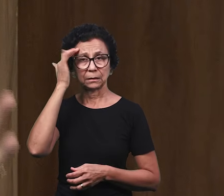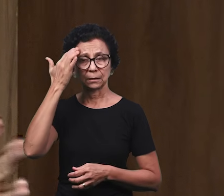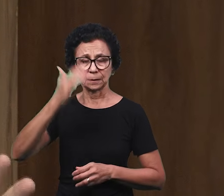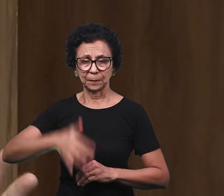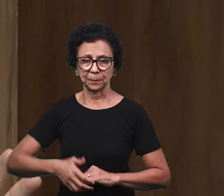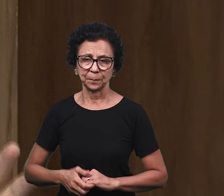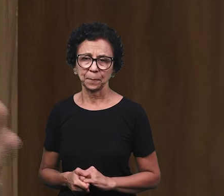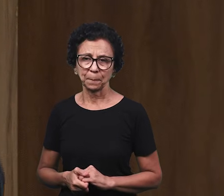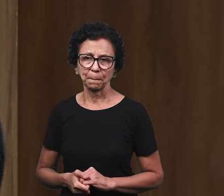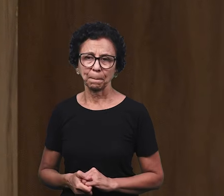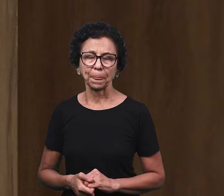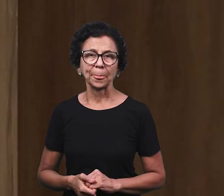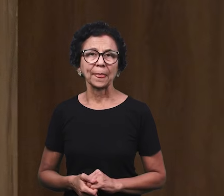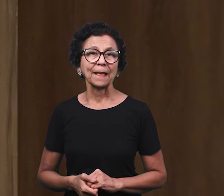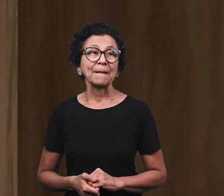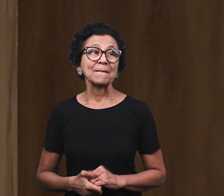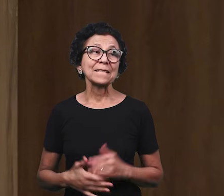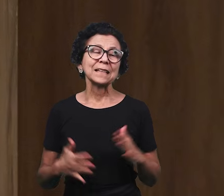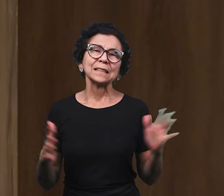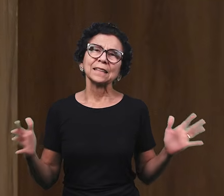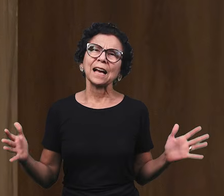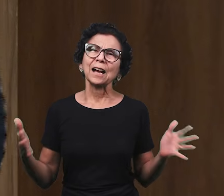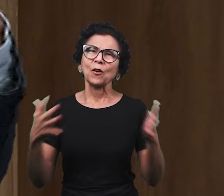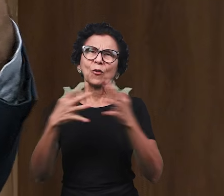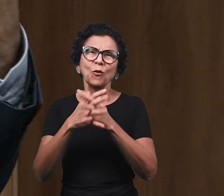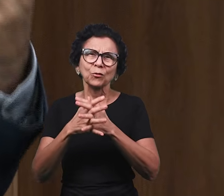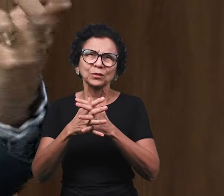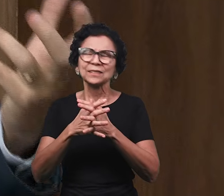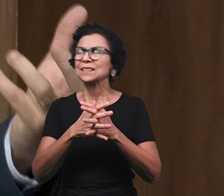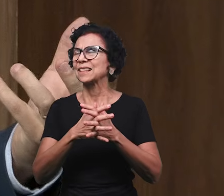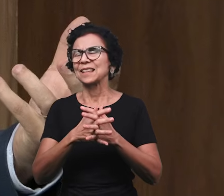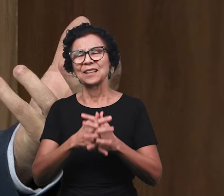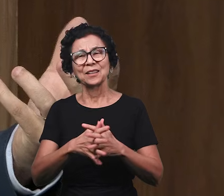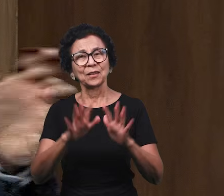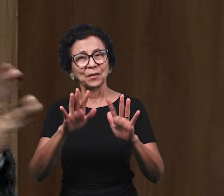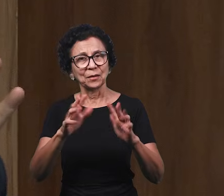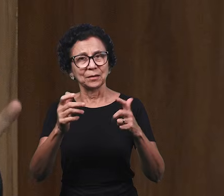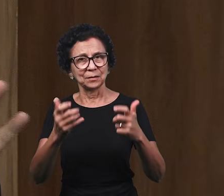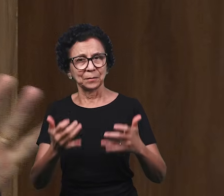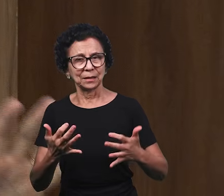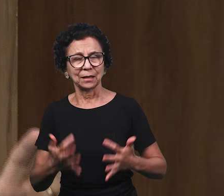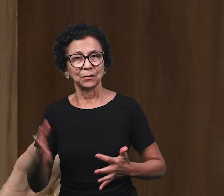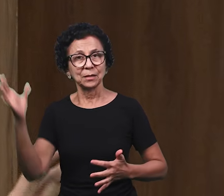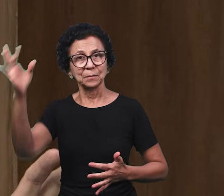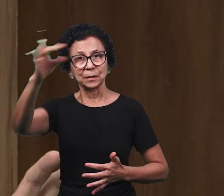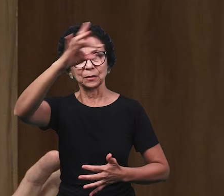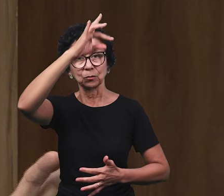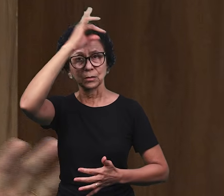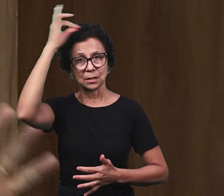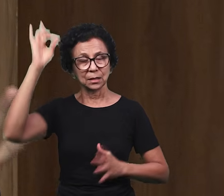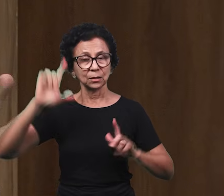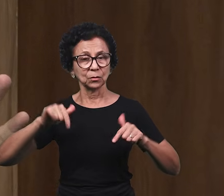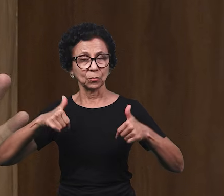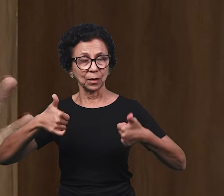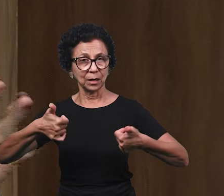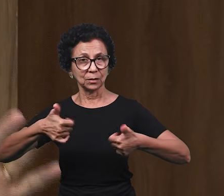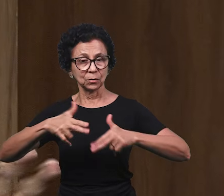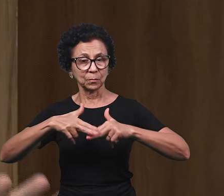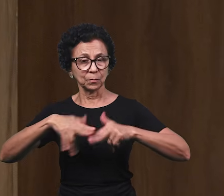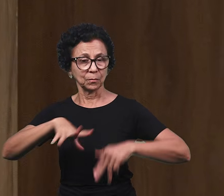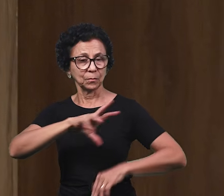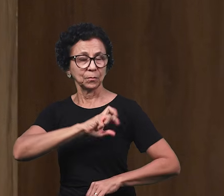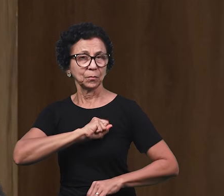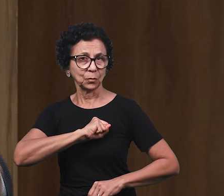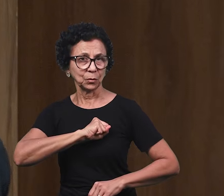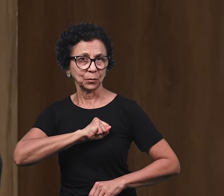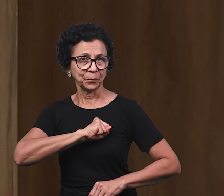O amor de Deus é gerado em nós através do Espírito Santo. É inconfundível. É um amor